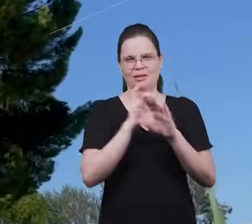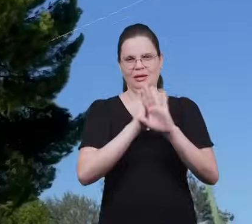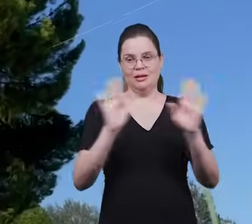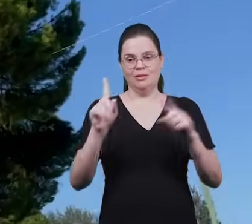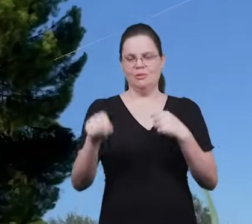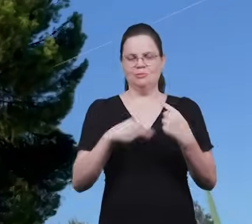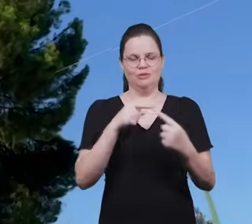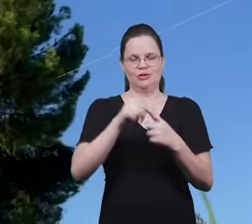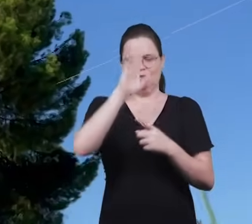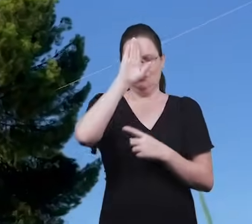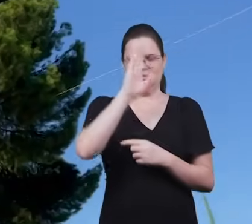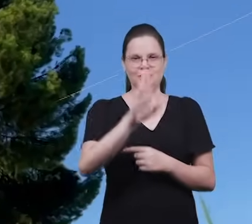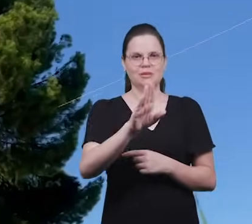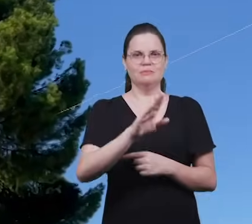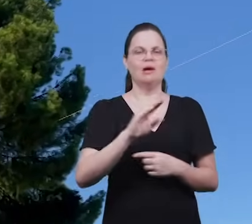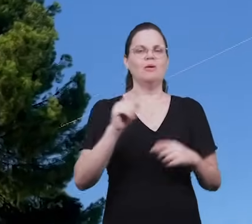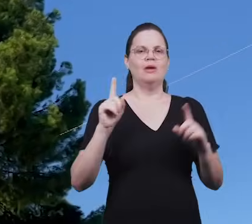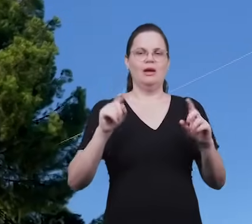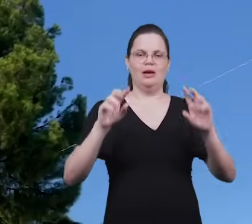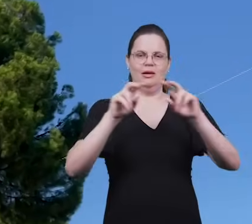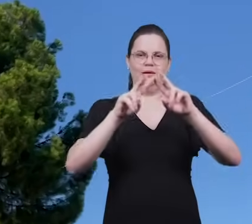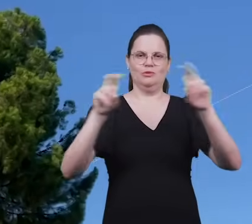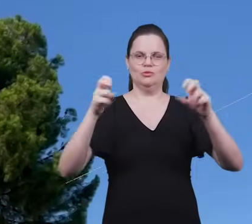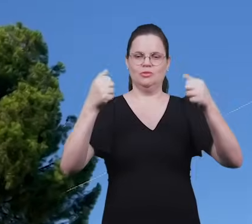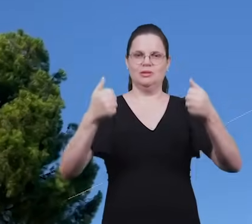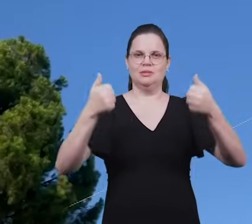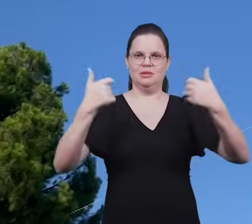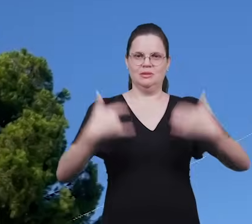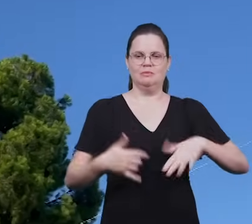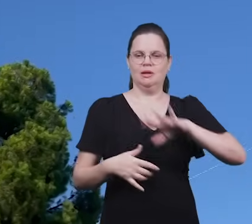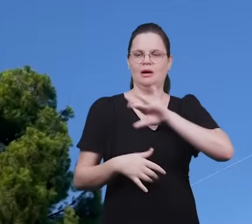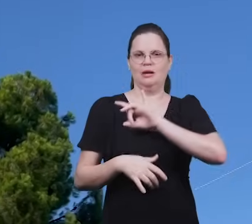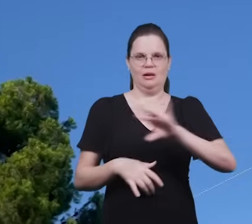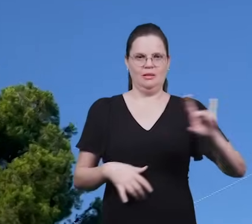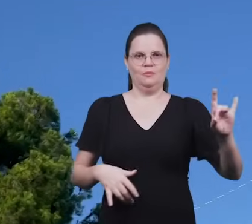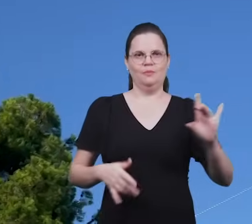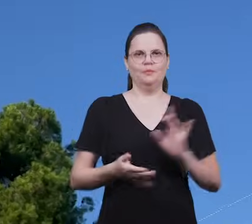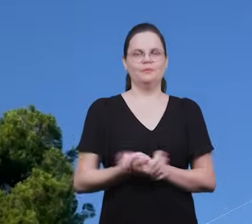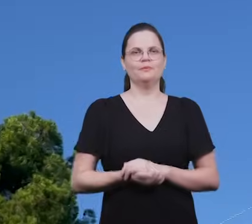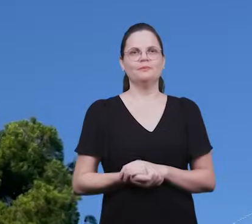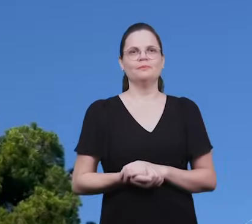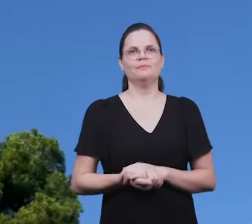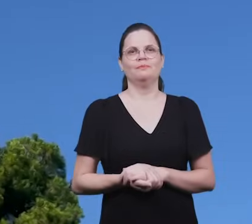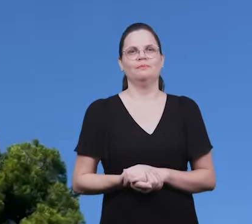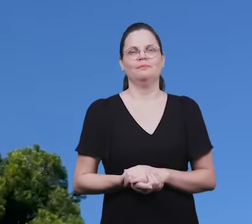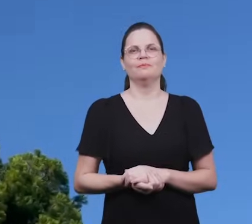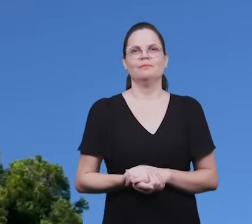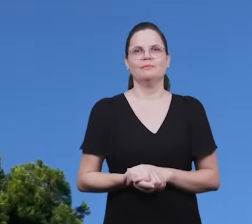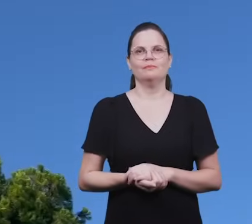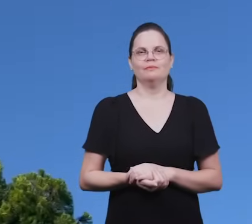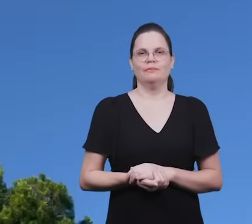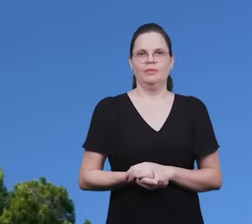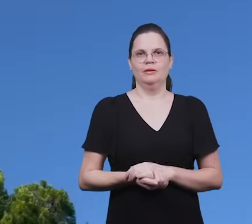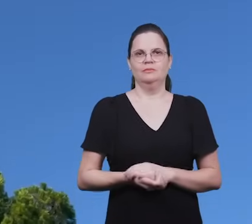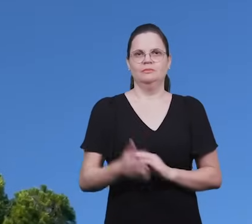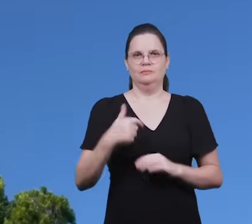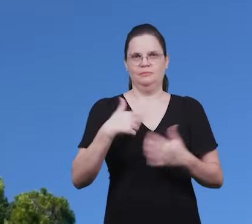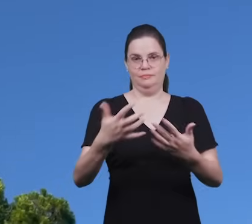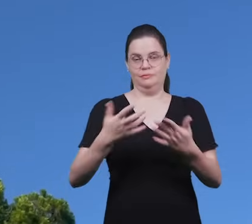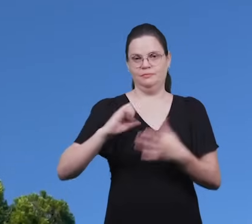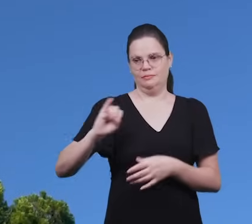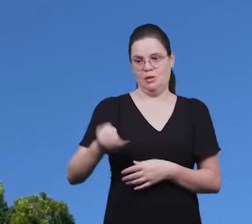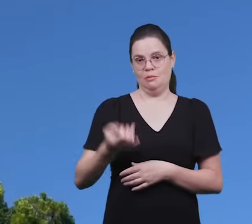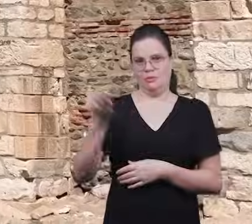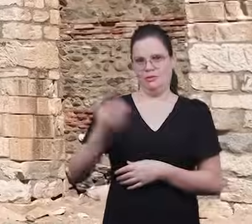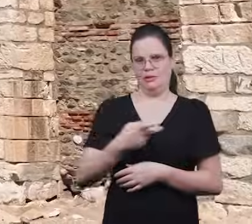ponto que nós vamos abordar aqui, agora, cada um de nós, da sua participação. Muito bem. Eu quero aproveitar aqui uma palavra que o